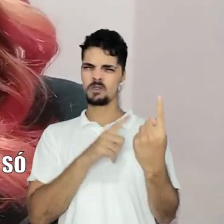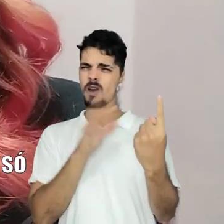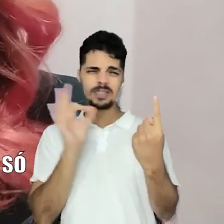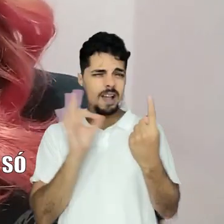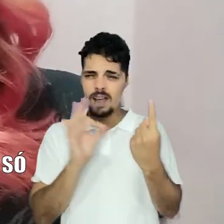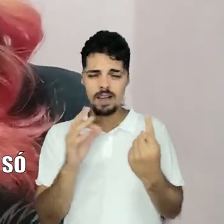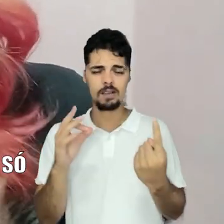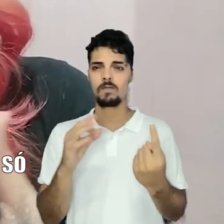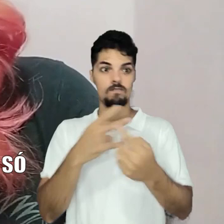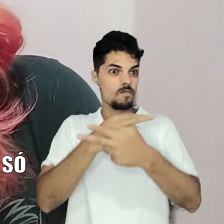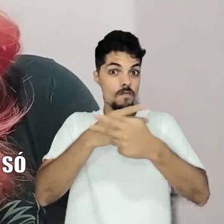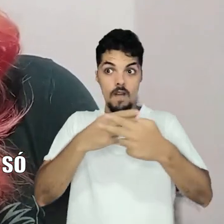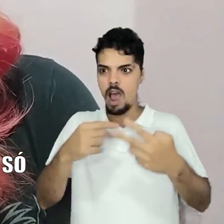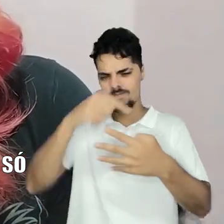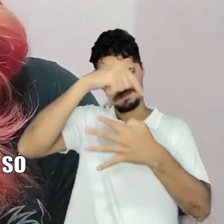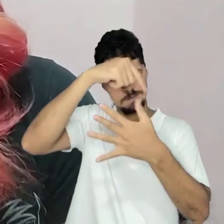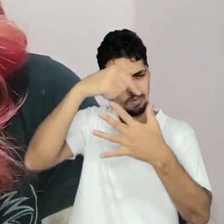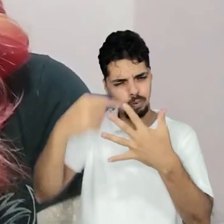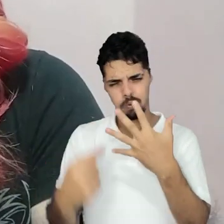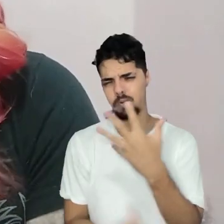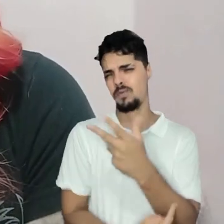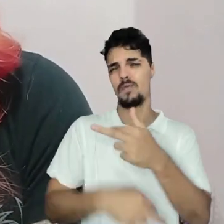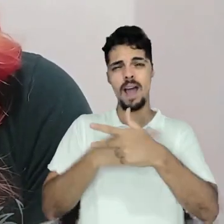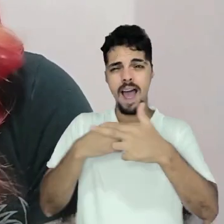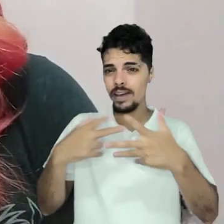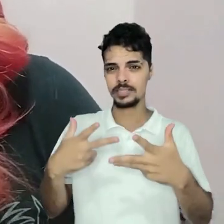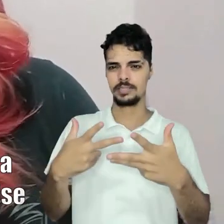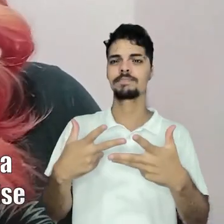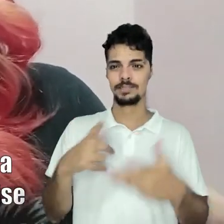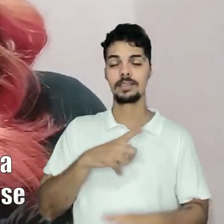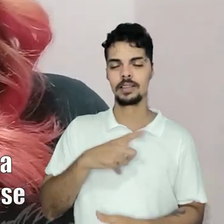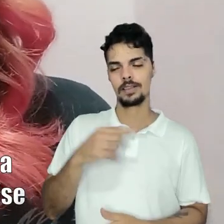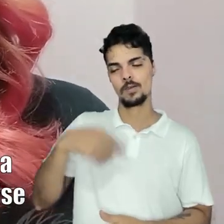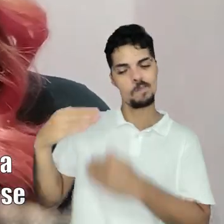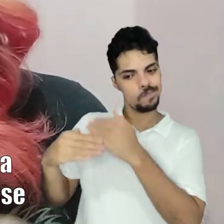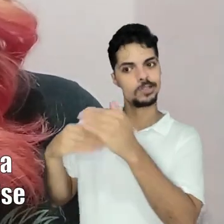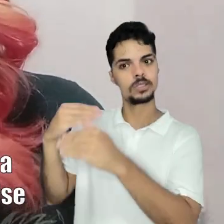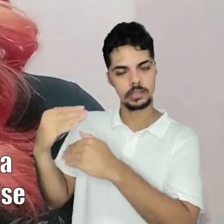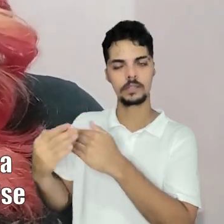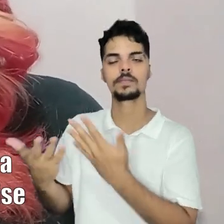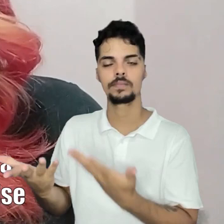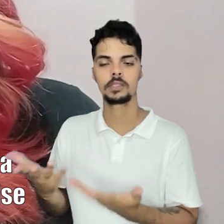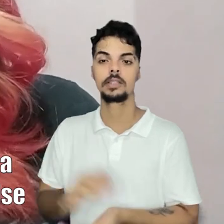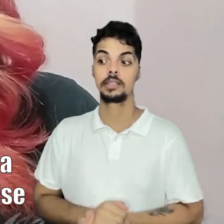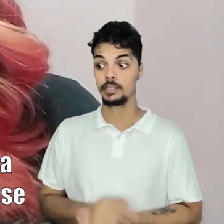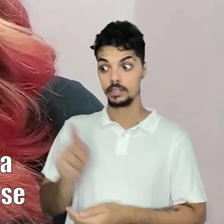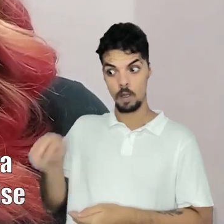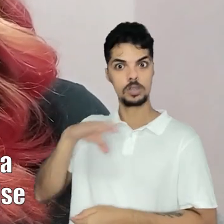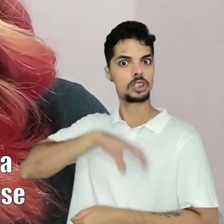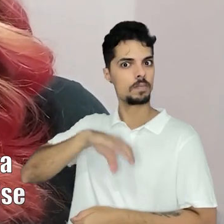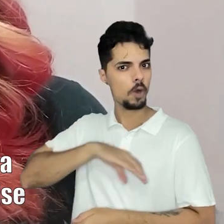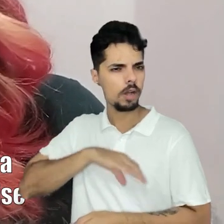não só uma, e não só dos grandes líderes, a história dos vencedores. Então, tendo uma obra tão rica para analisar,